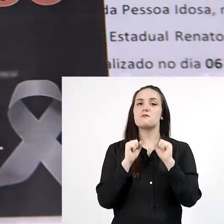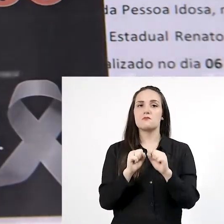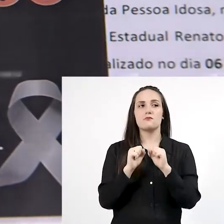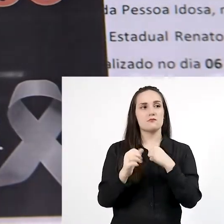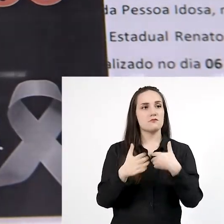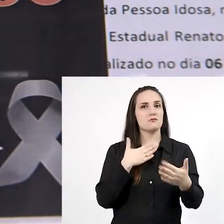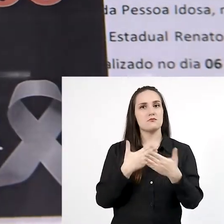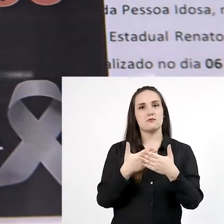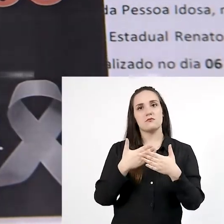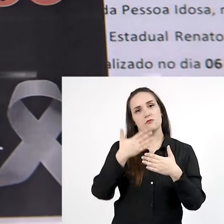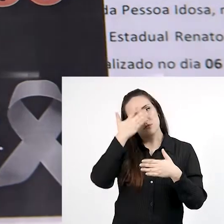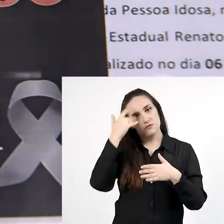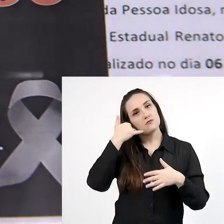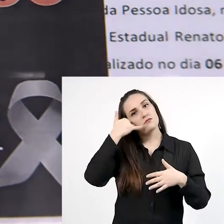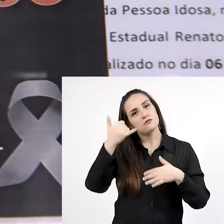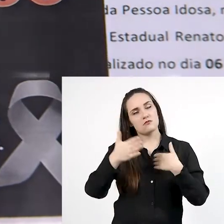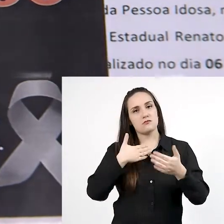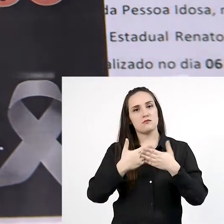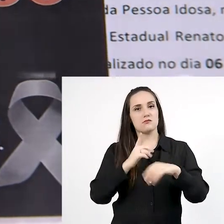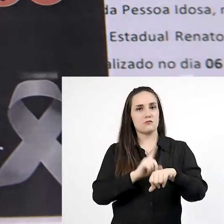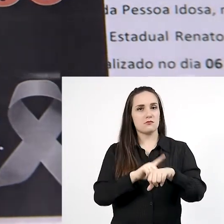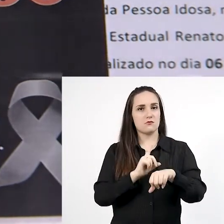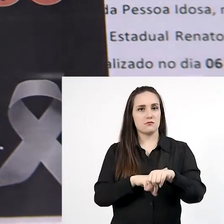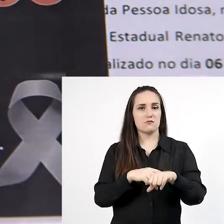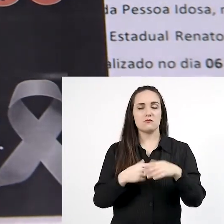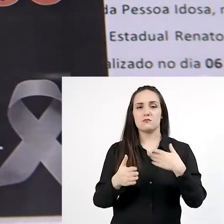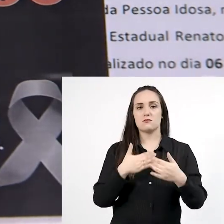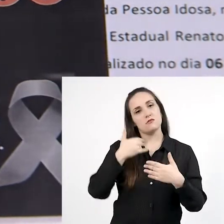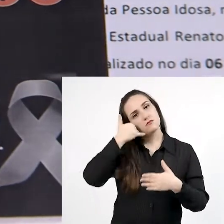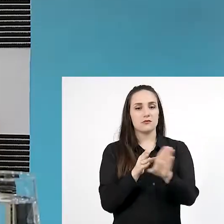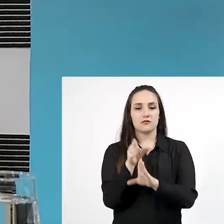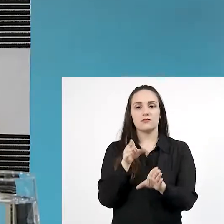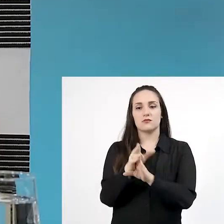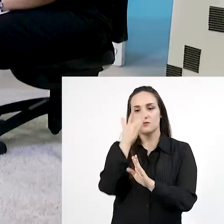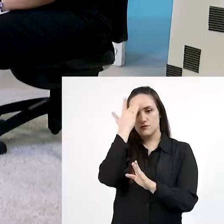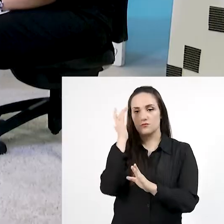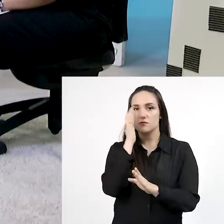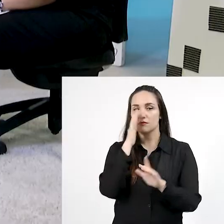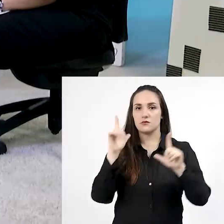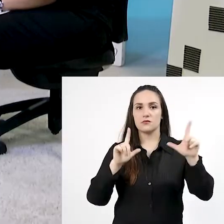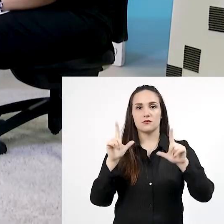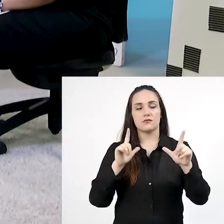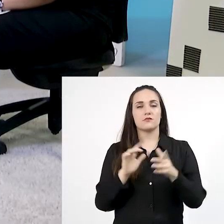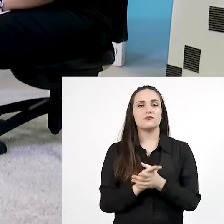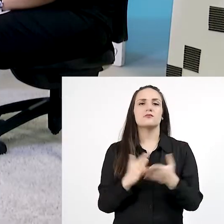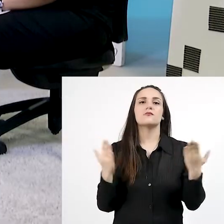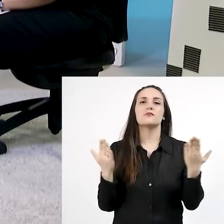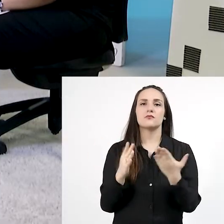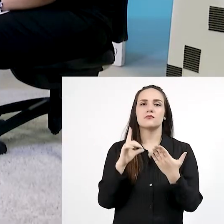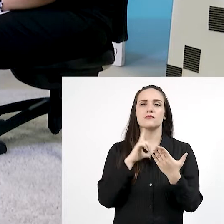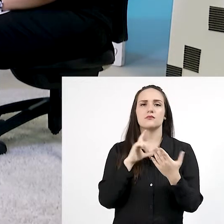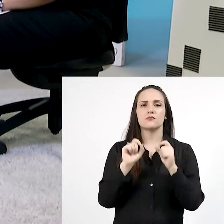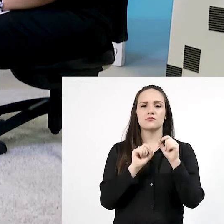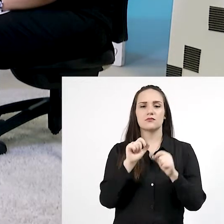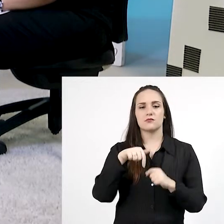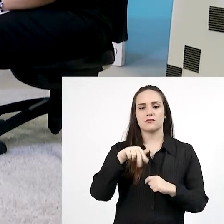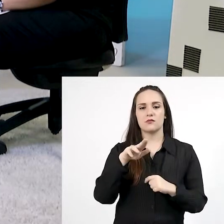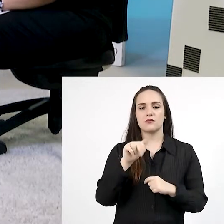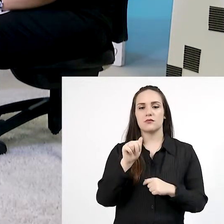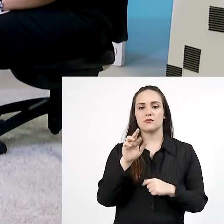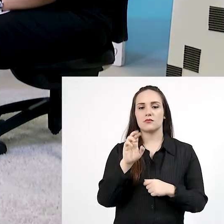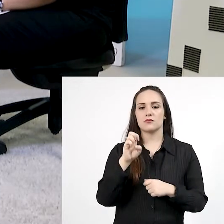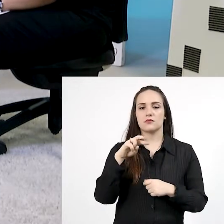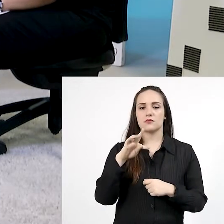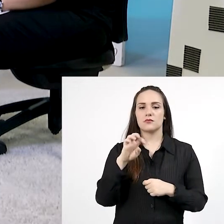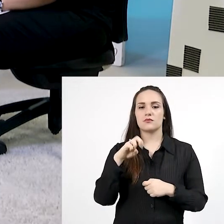a qualquer dia ou hora de qualquer telefone. Doutora, quarentena, todo mundo em casa, os idosos em